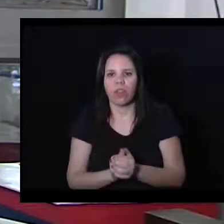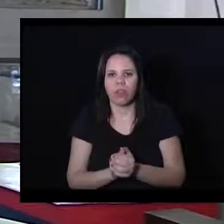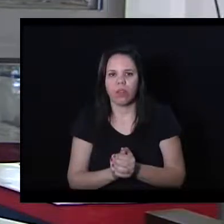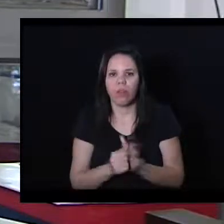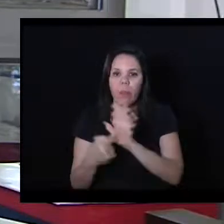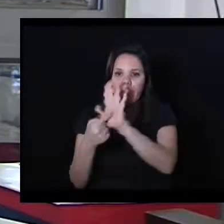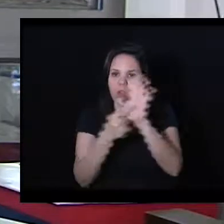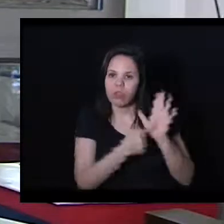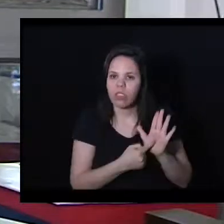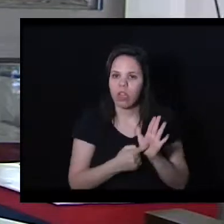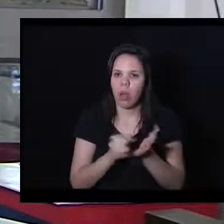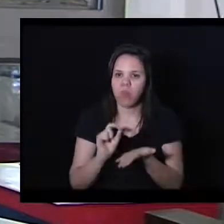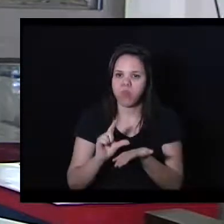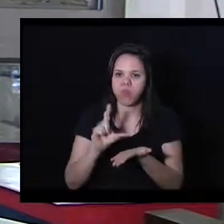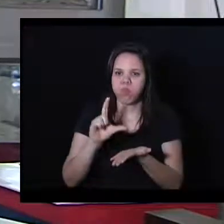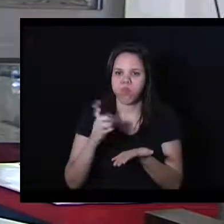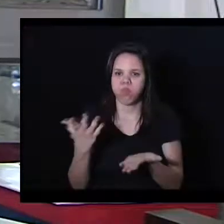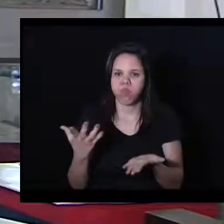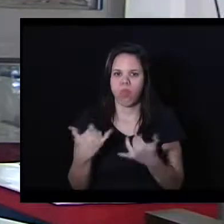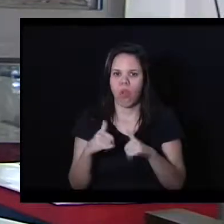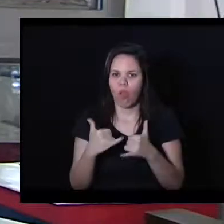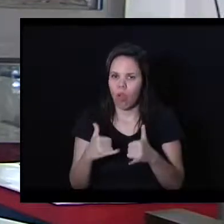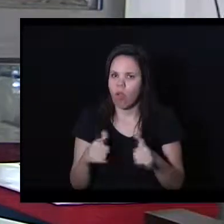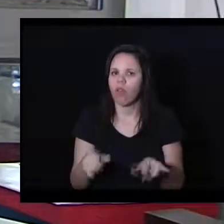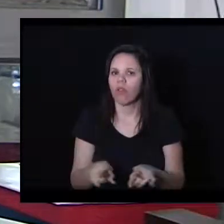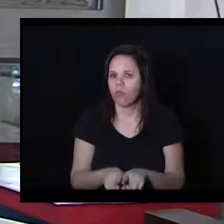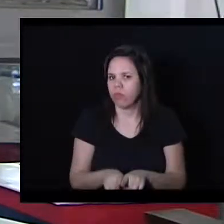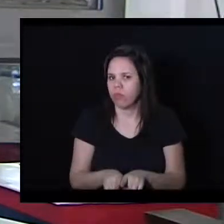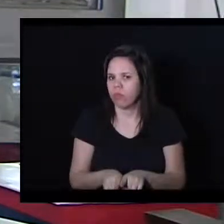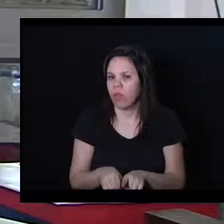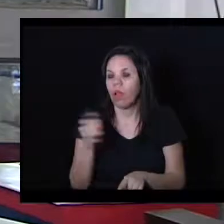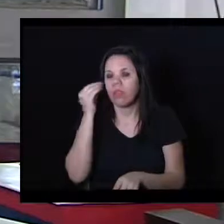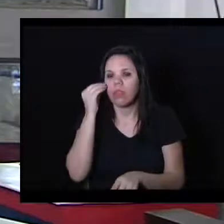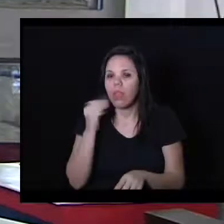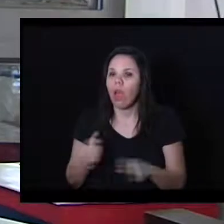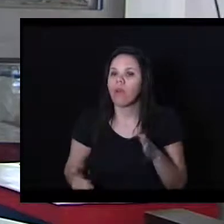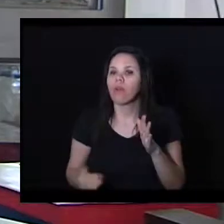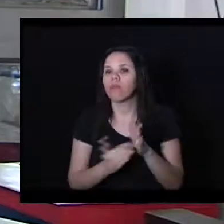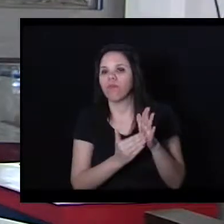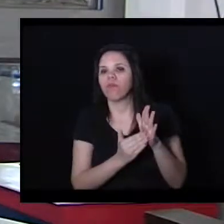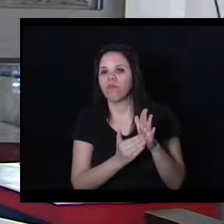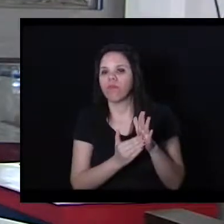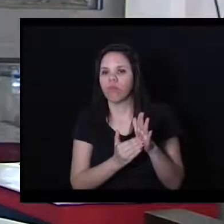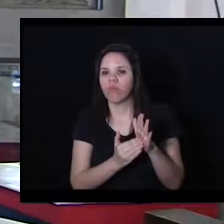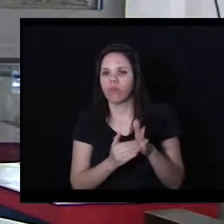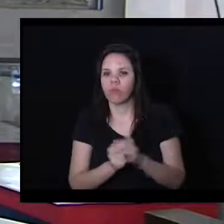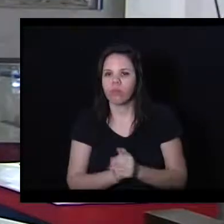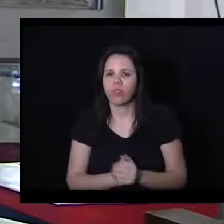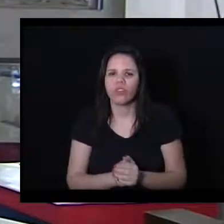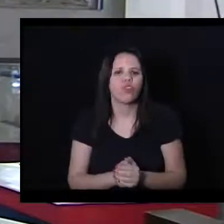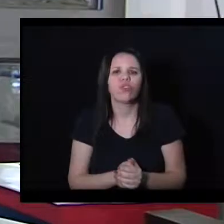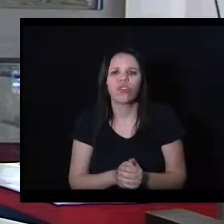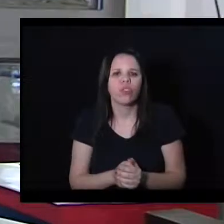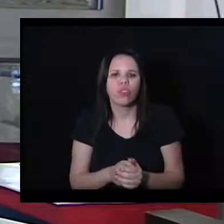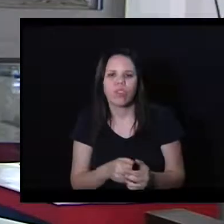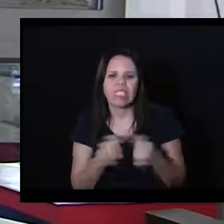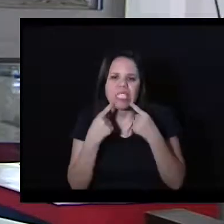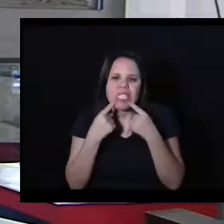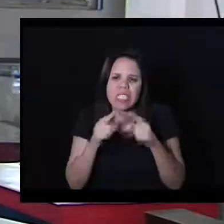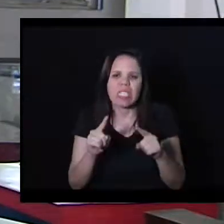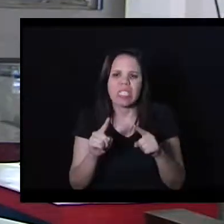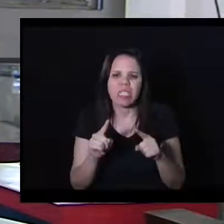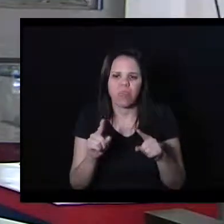um aumento abusivo e dessa forma tentar impedir um questionamento, né,